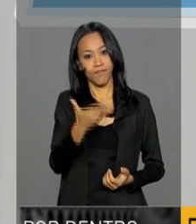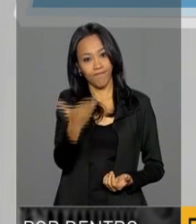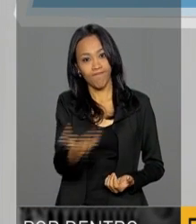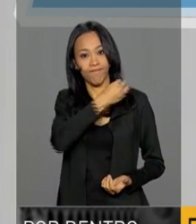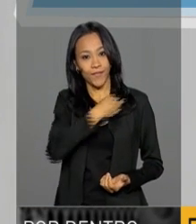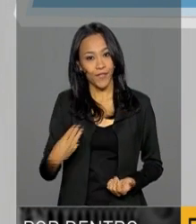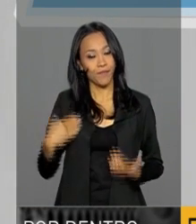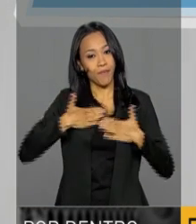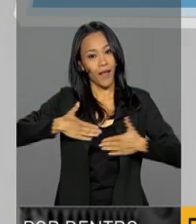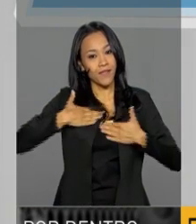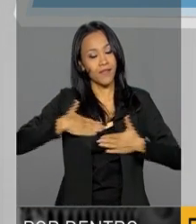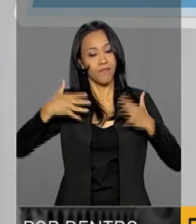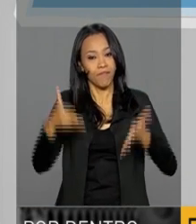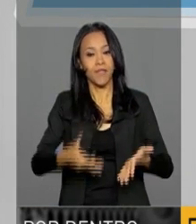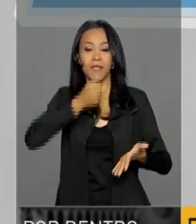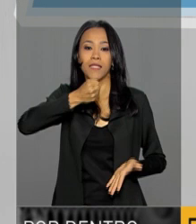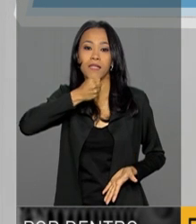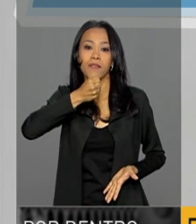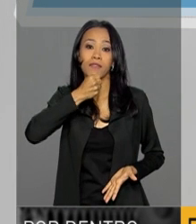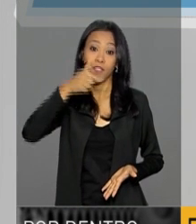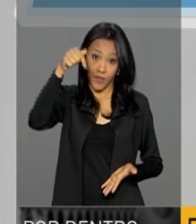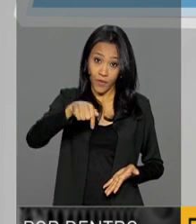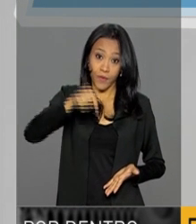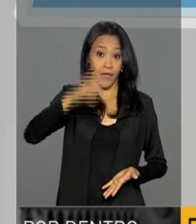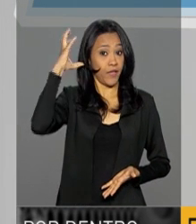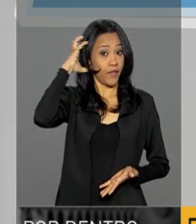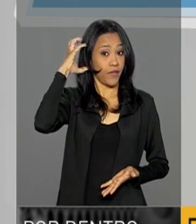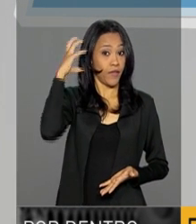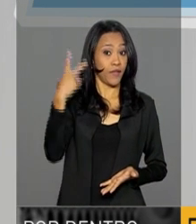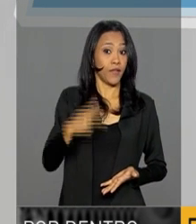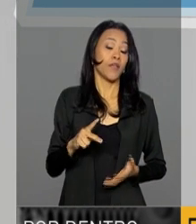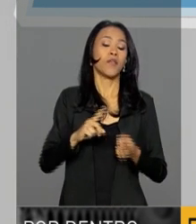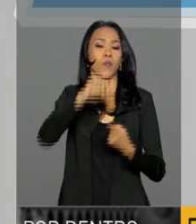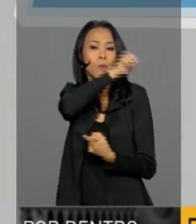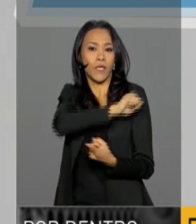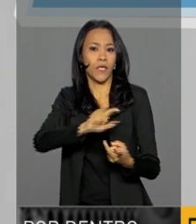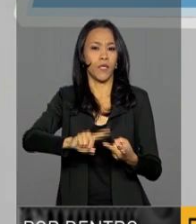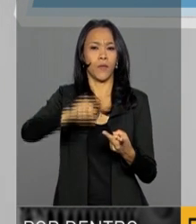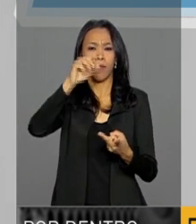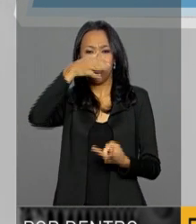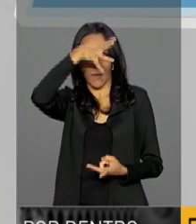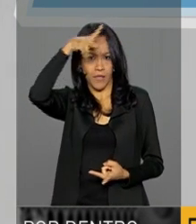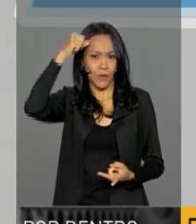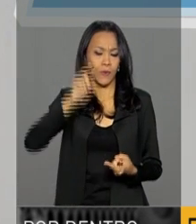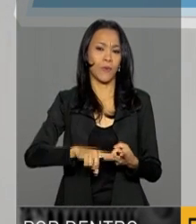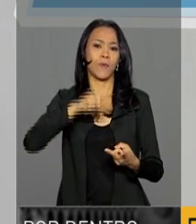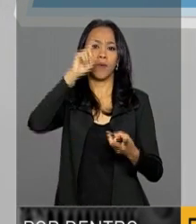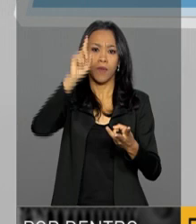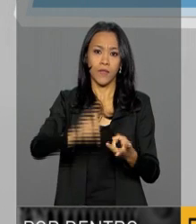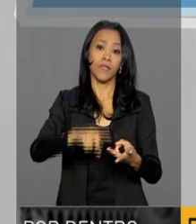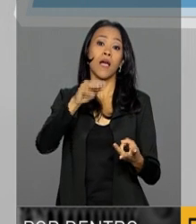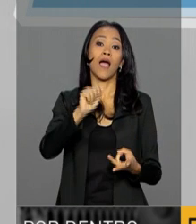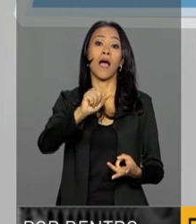um prazer participar dessa entrevista eu estou em rede com a rádio nacional do rio de janeiro rádio nacional da amazônia a internacional do automóvel